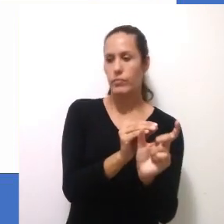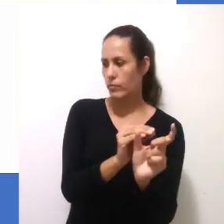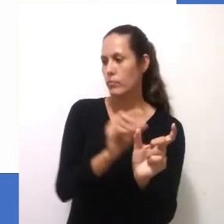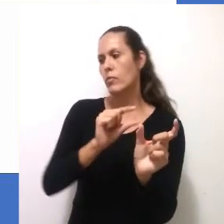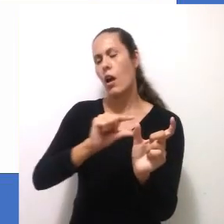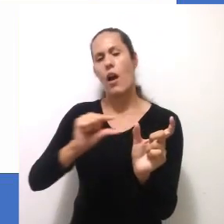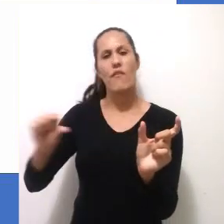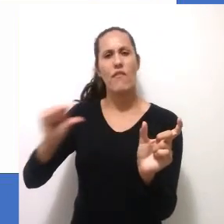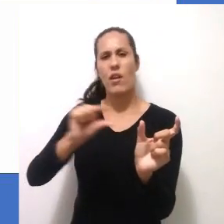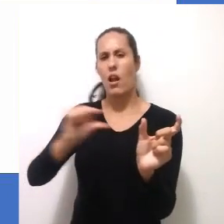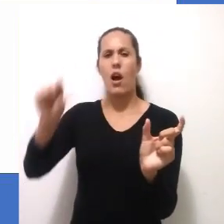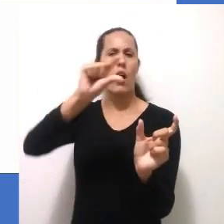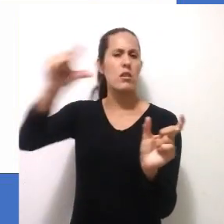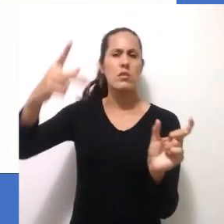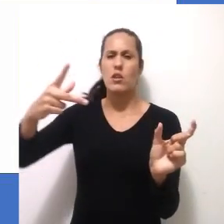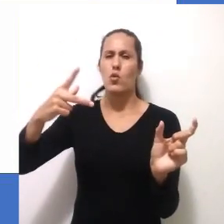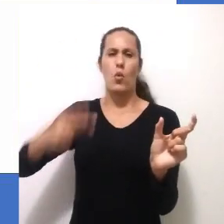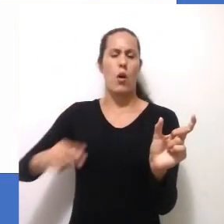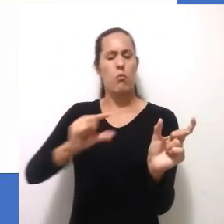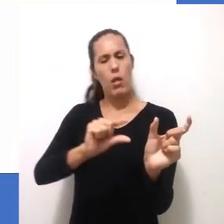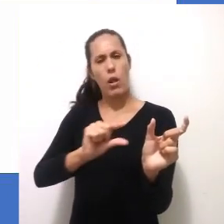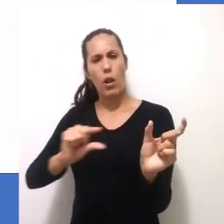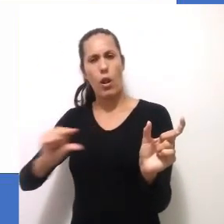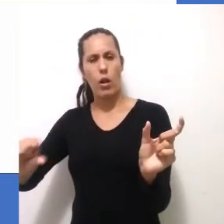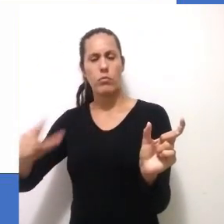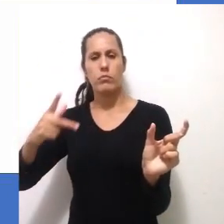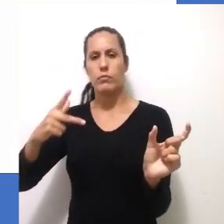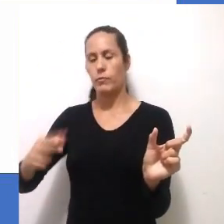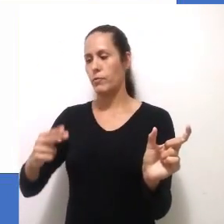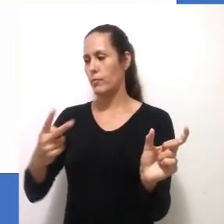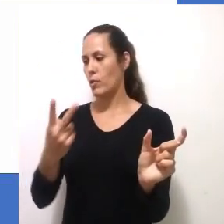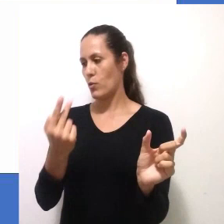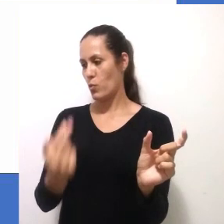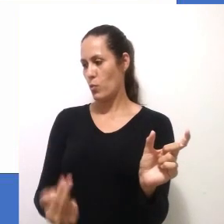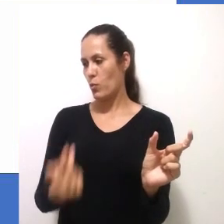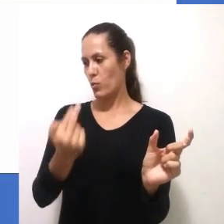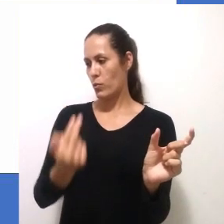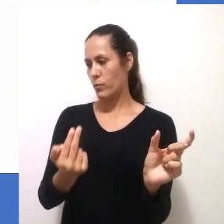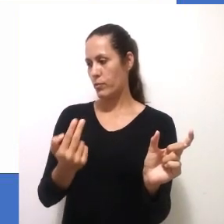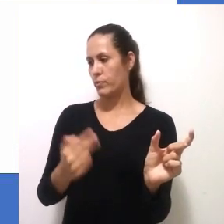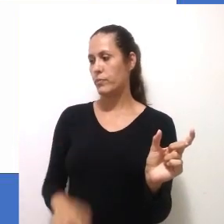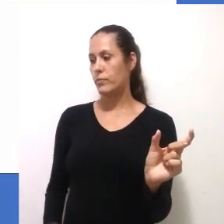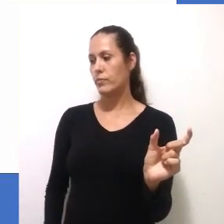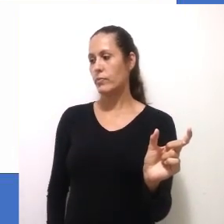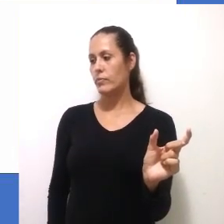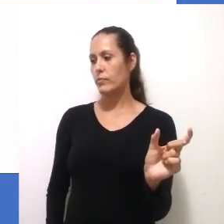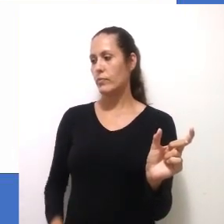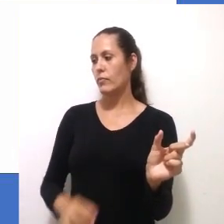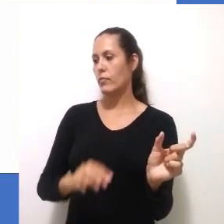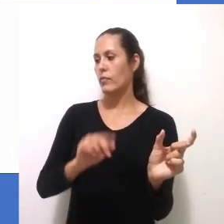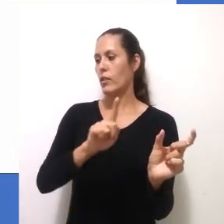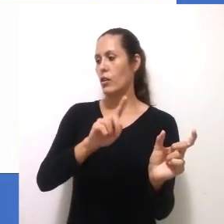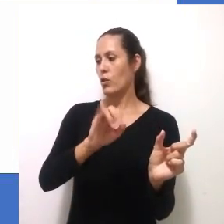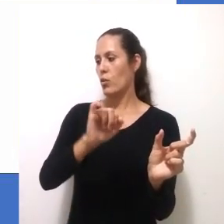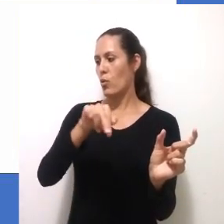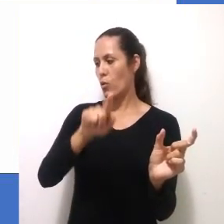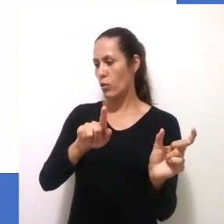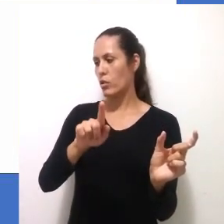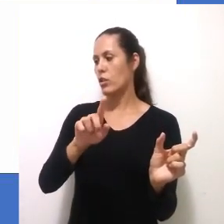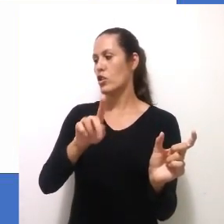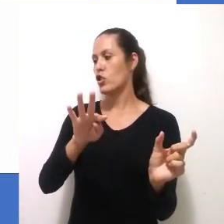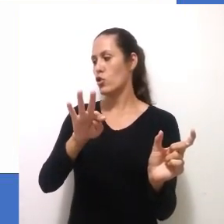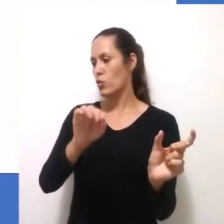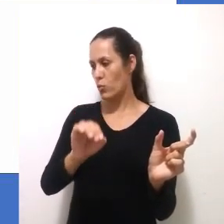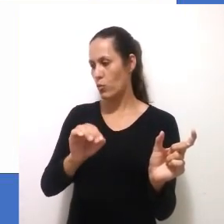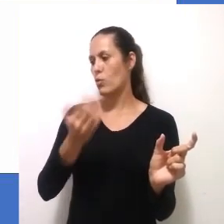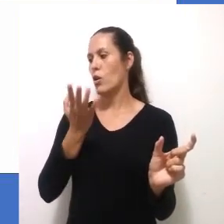e continua o going to, o verbo que eu escolhi, eat, comer, o substantivo couscous e, claro,